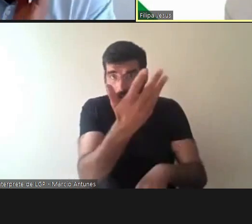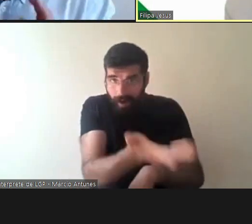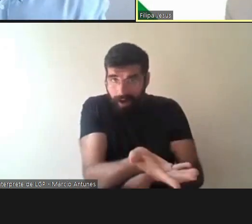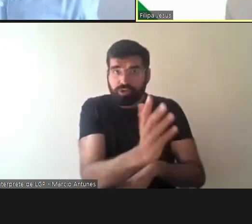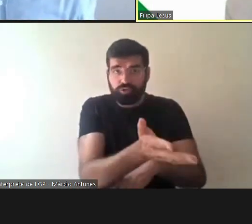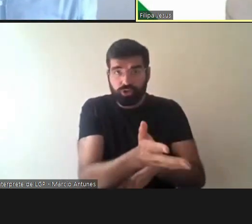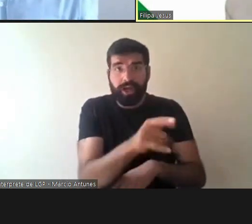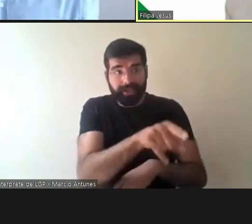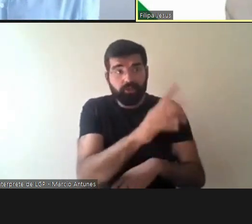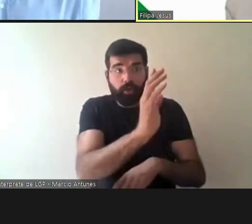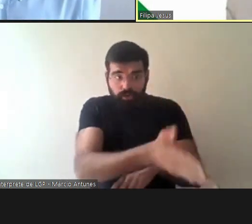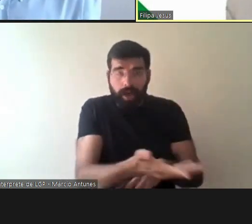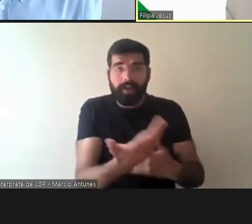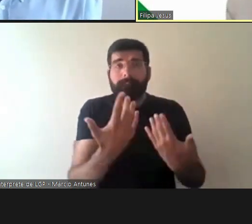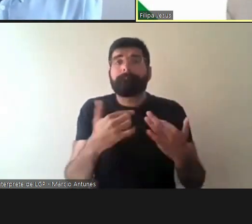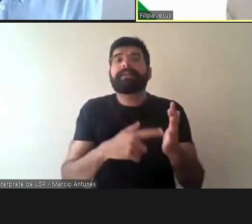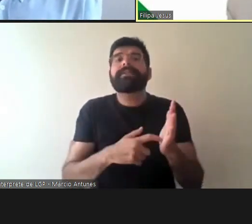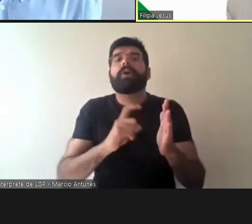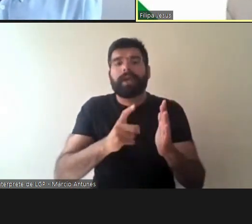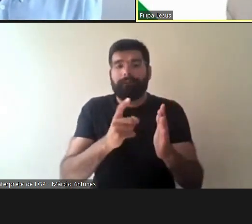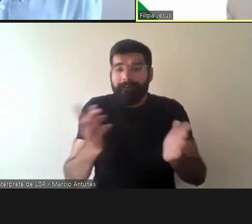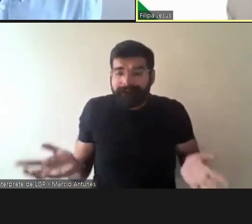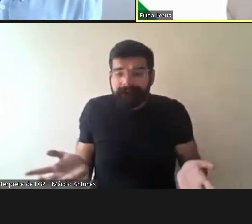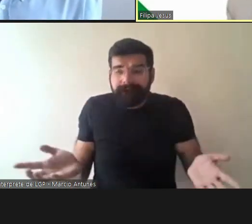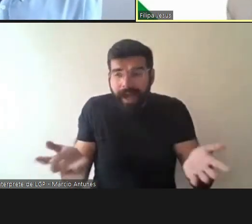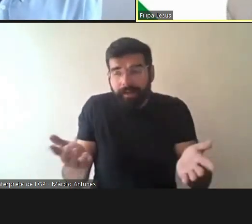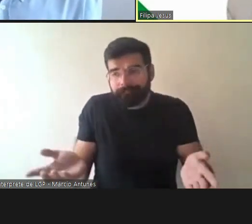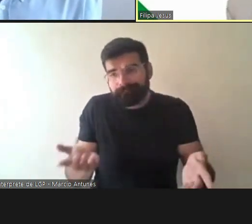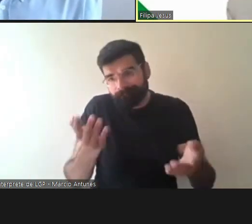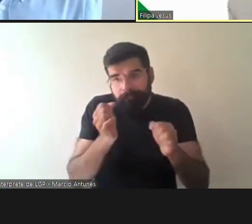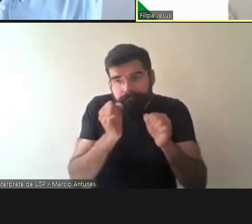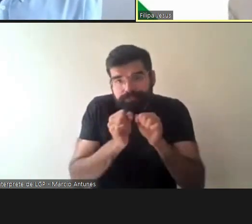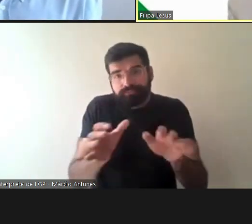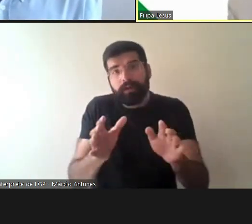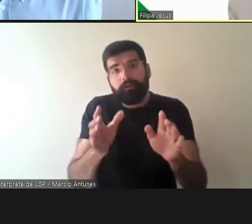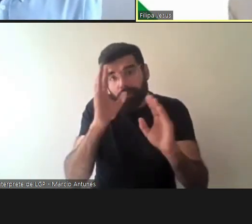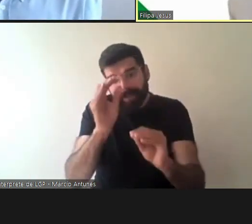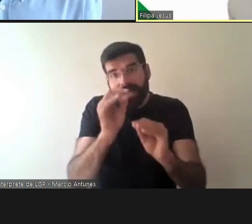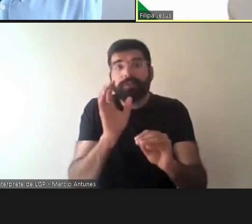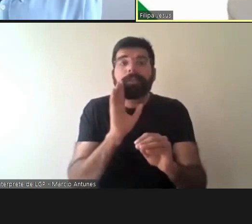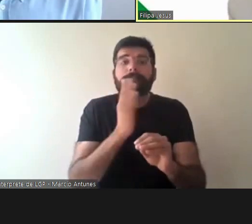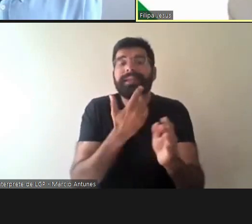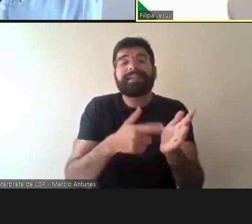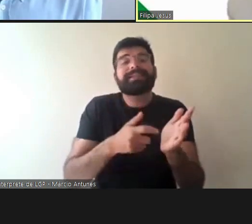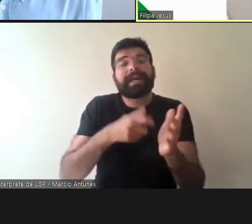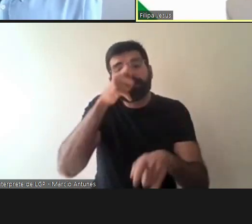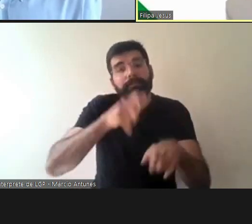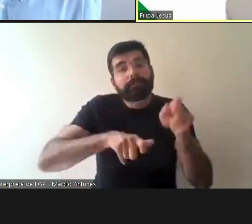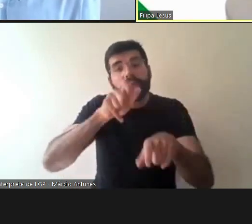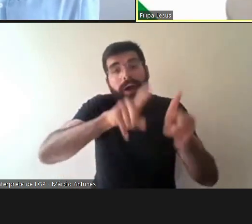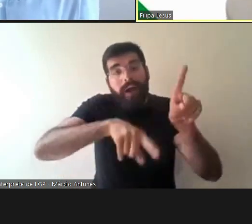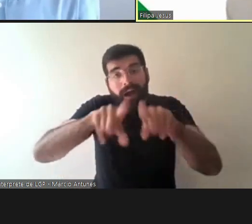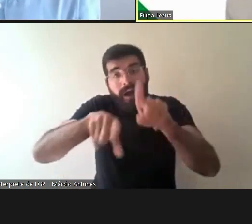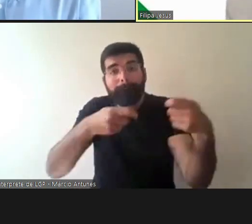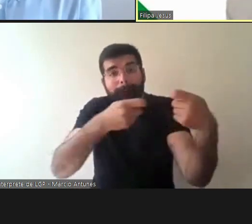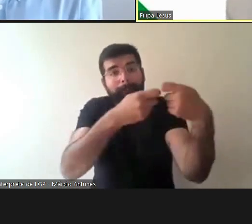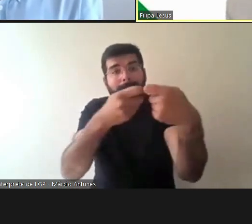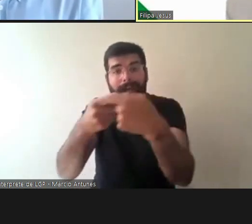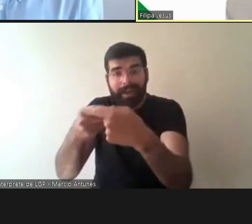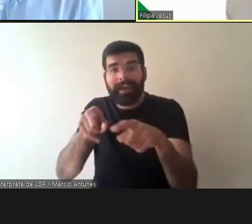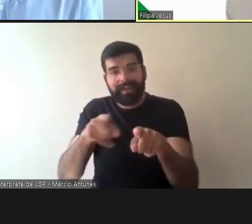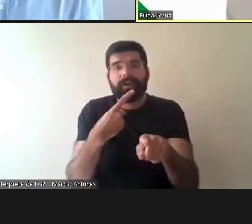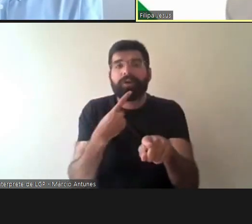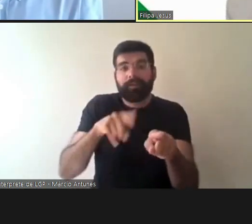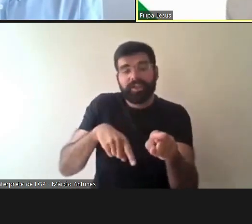comunidades já existem. É preciso mobilizar essas formações em função das necessidades do público. E aqui voltamos à questão da